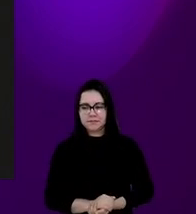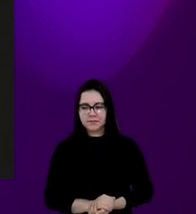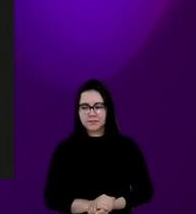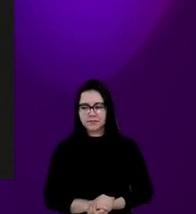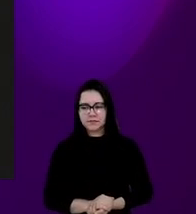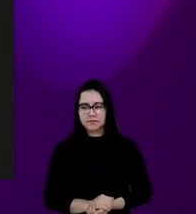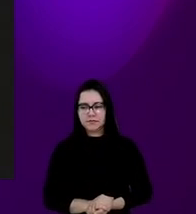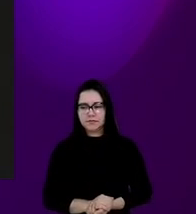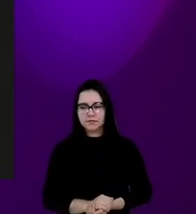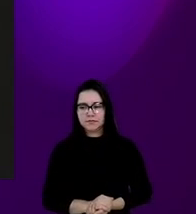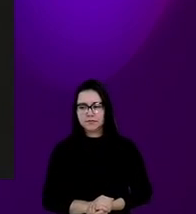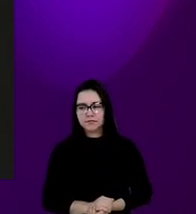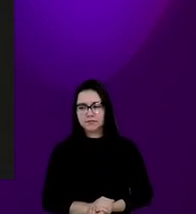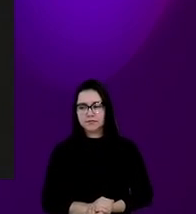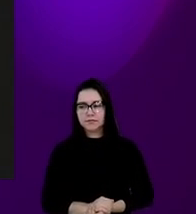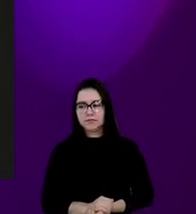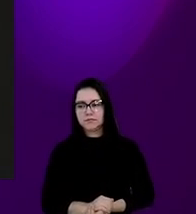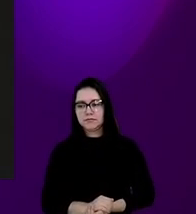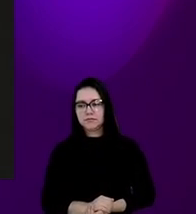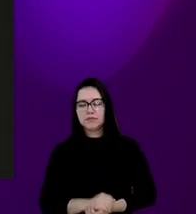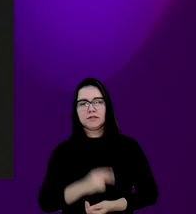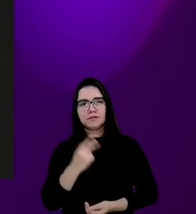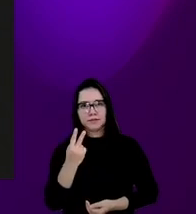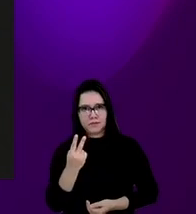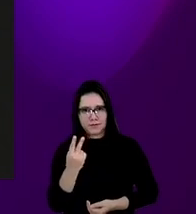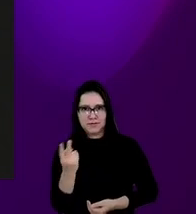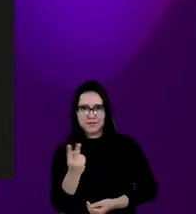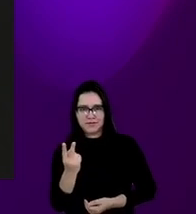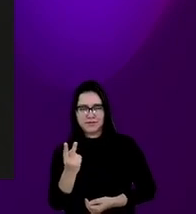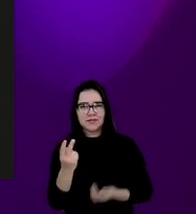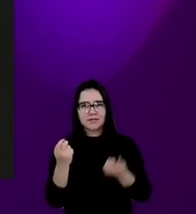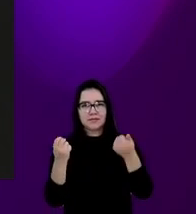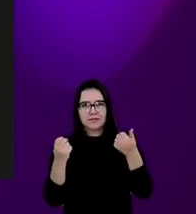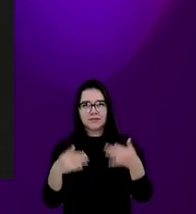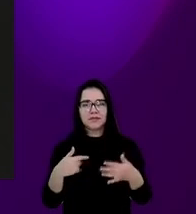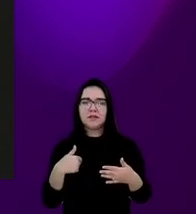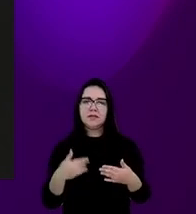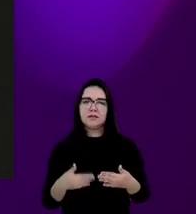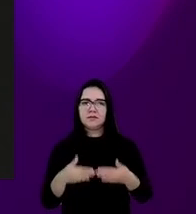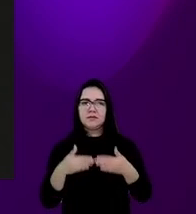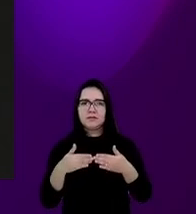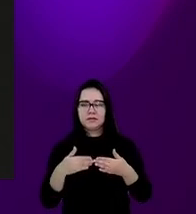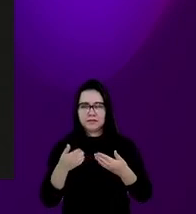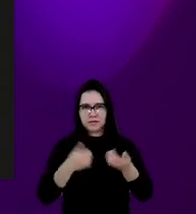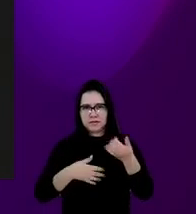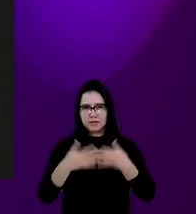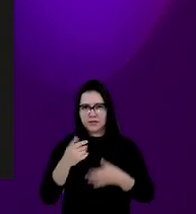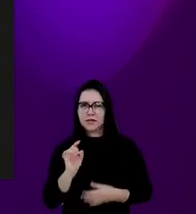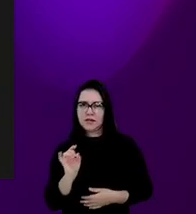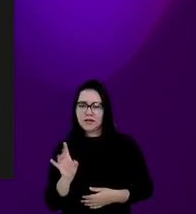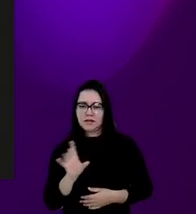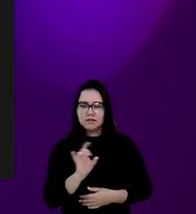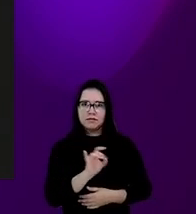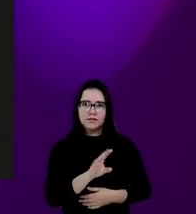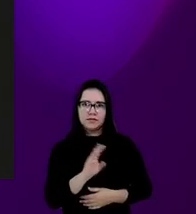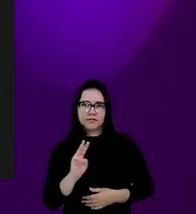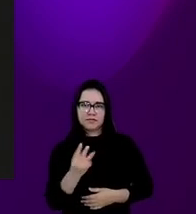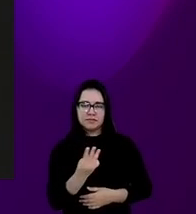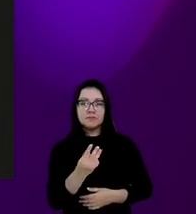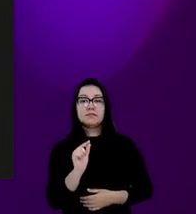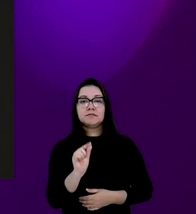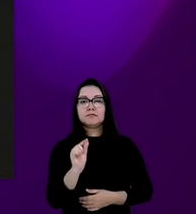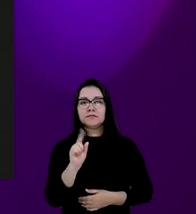Pelo menos 2 dos speakers abordaram o que eu vou solicitar de comentário para cada um dos 3,